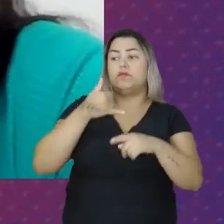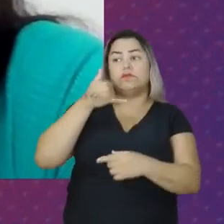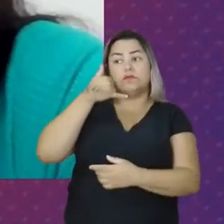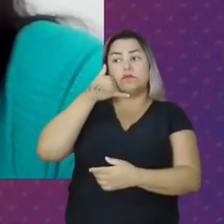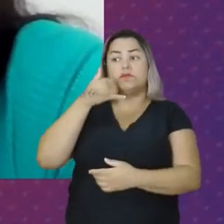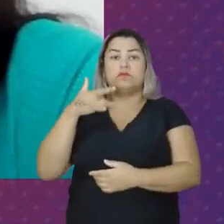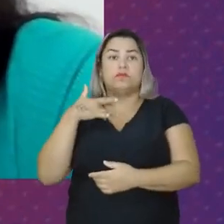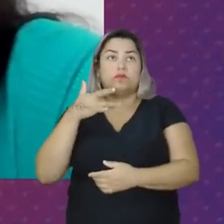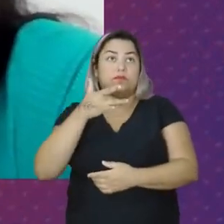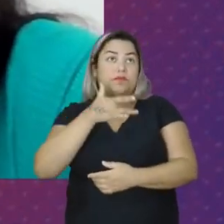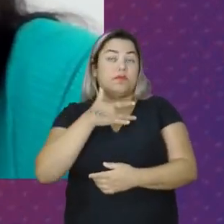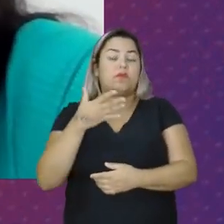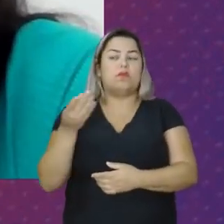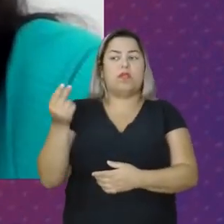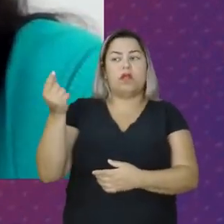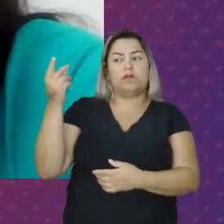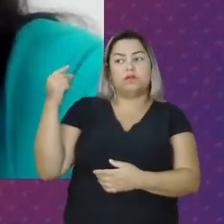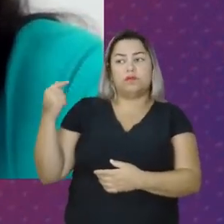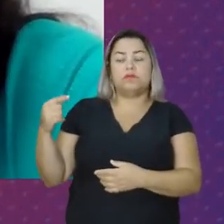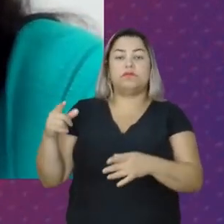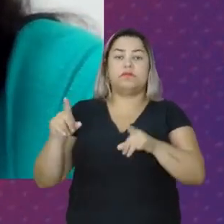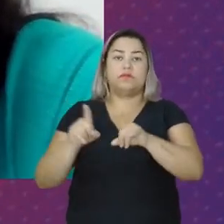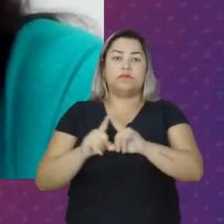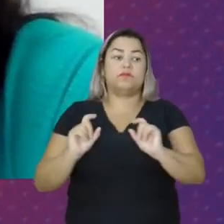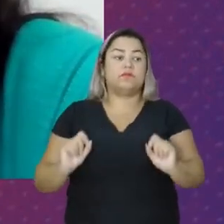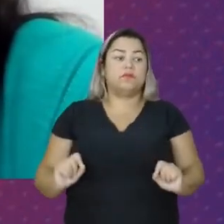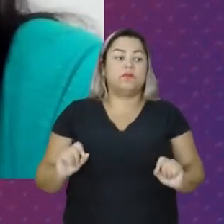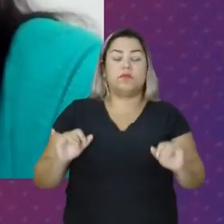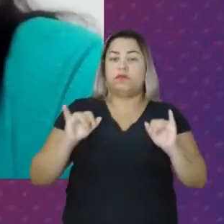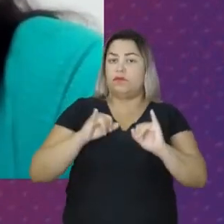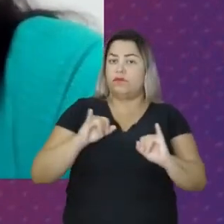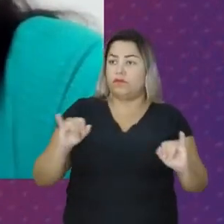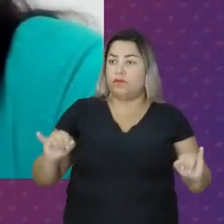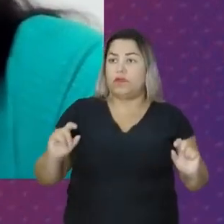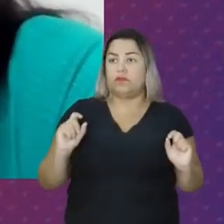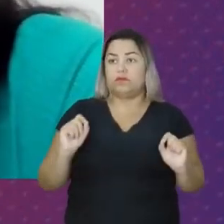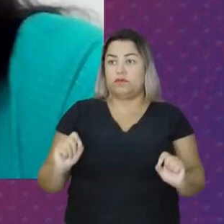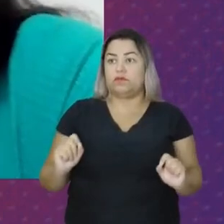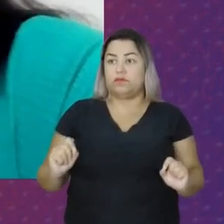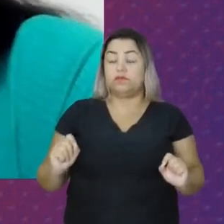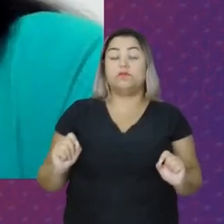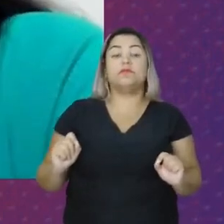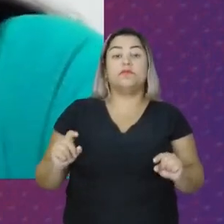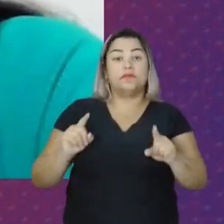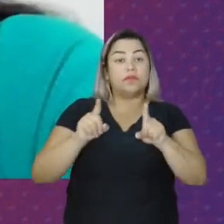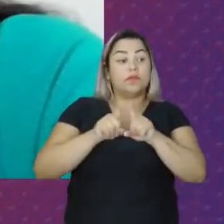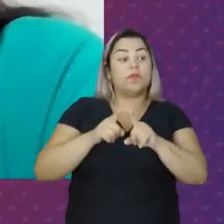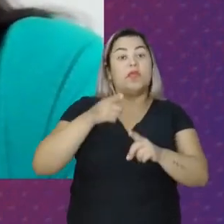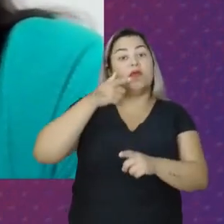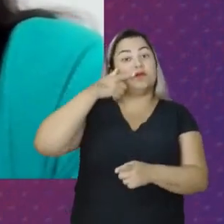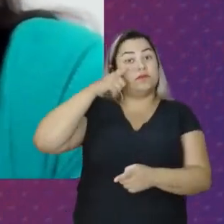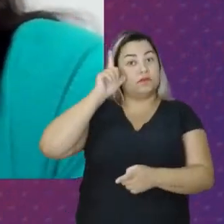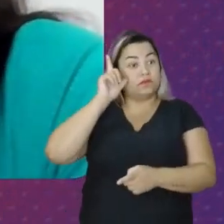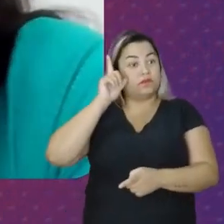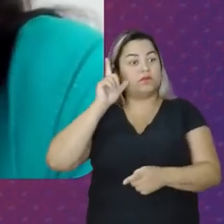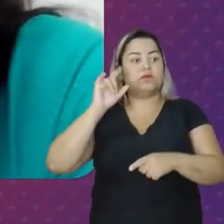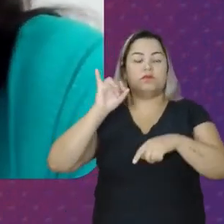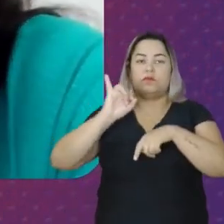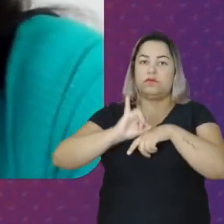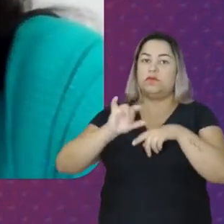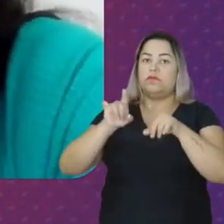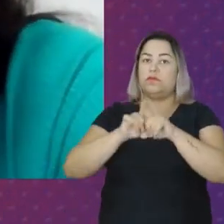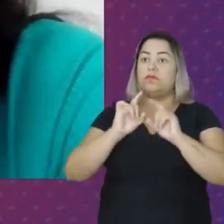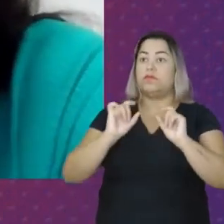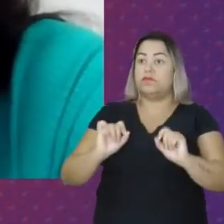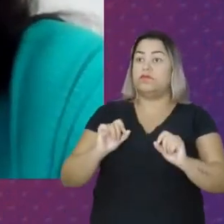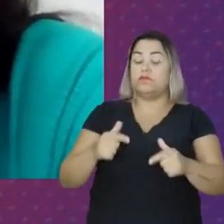Saúde na época, né? Servia apenas para prestar informações. E, além disso, antes da central, a então